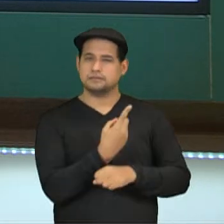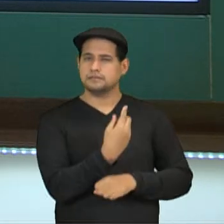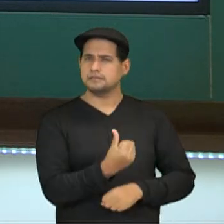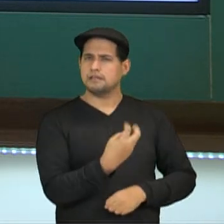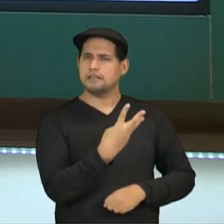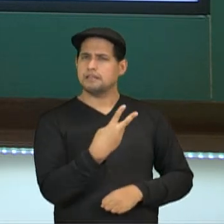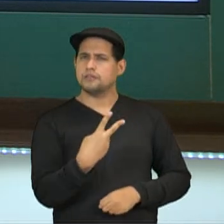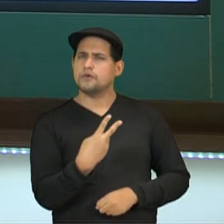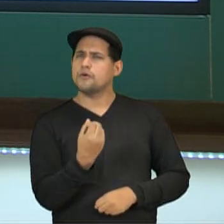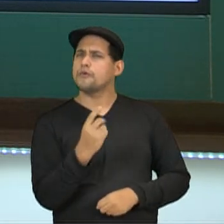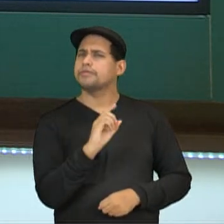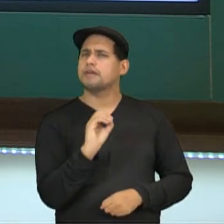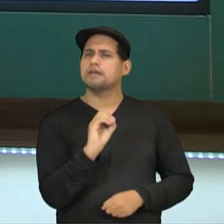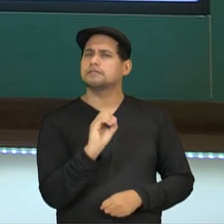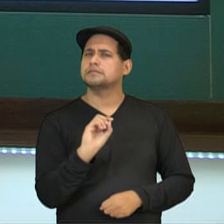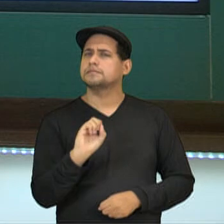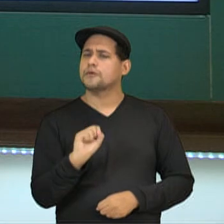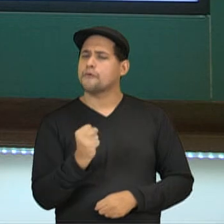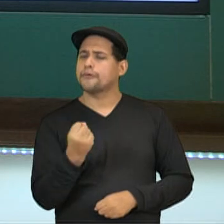16, 32 e